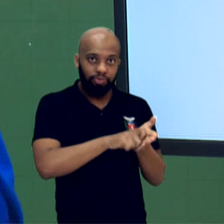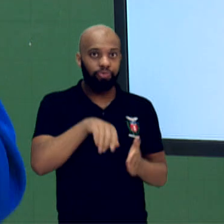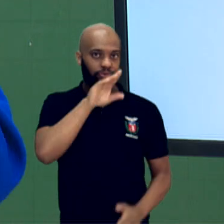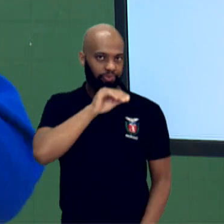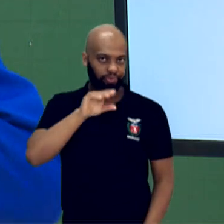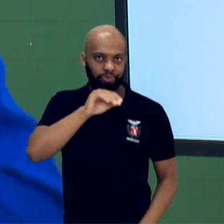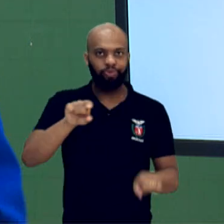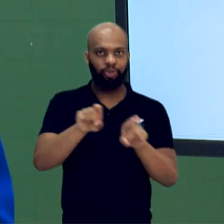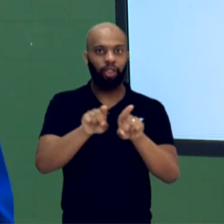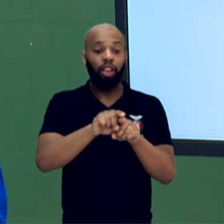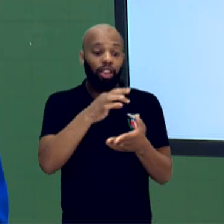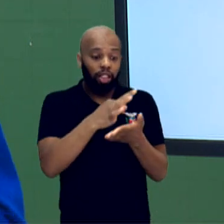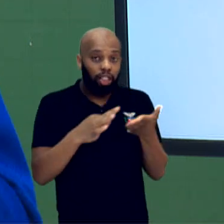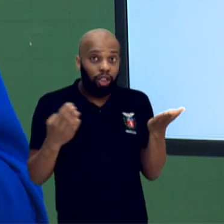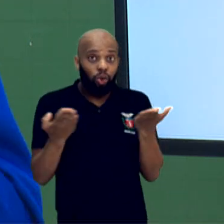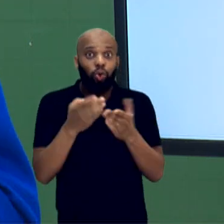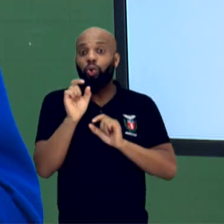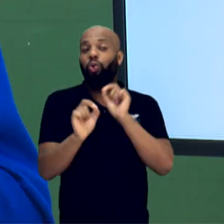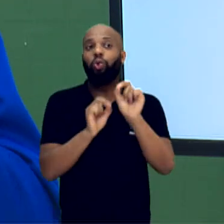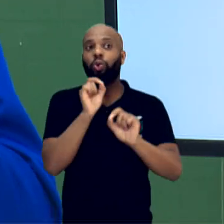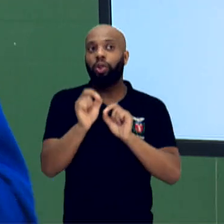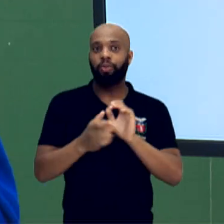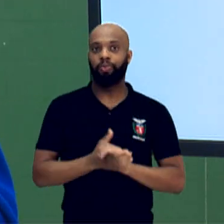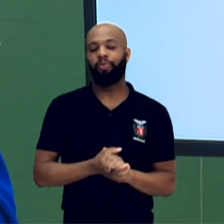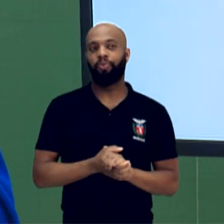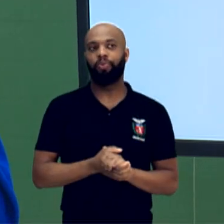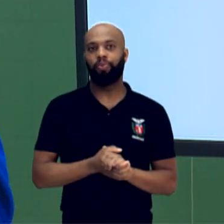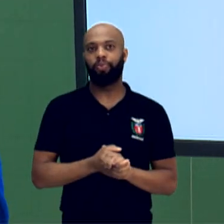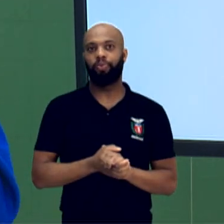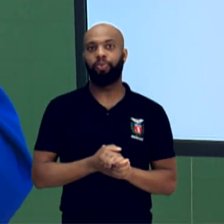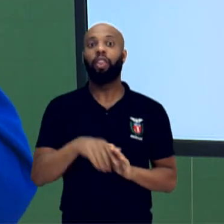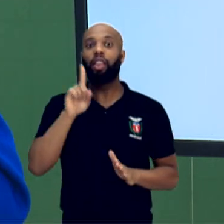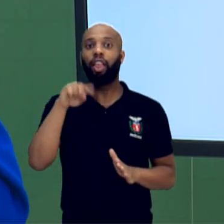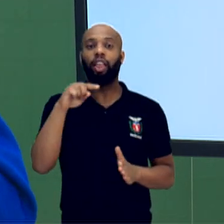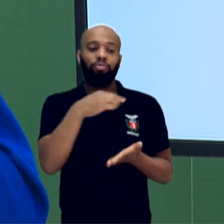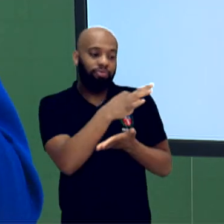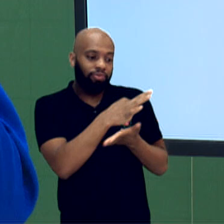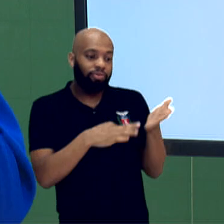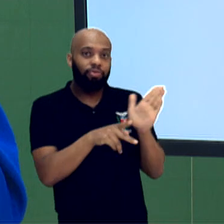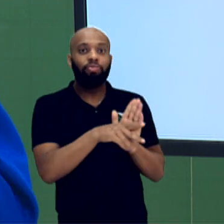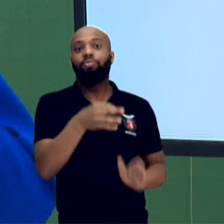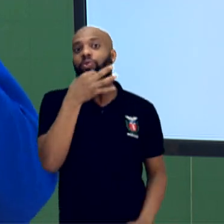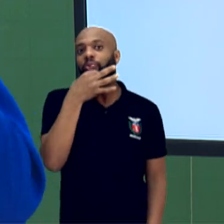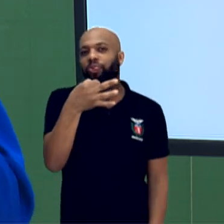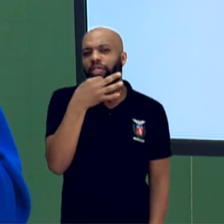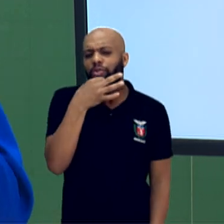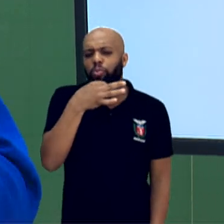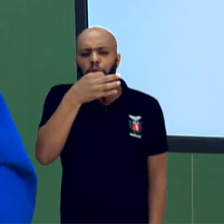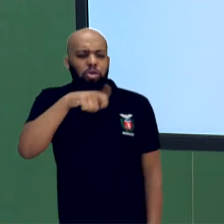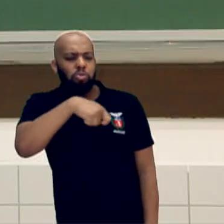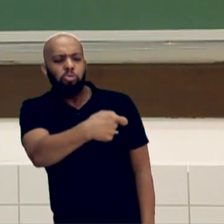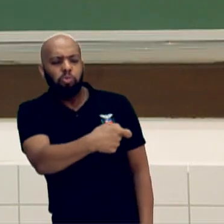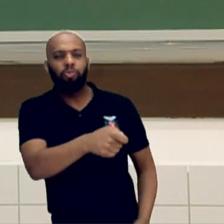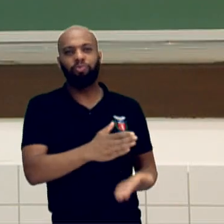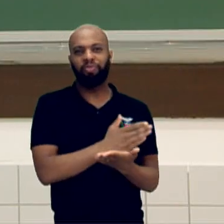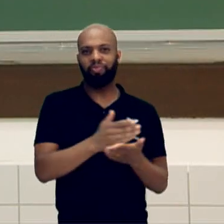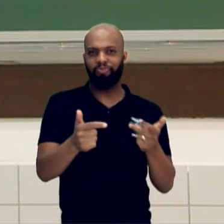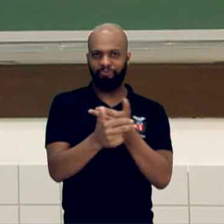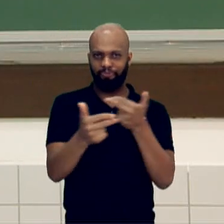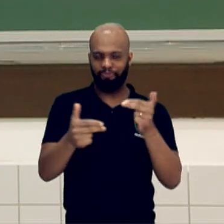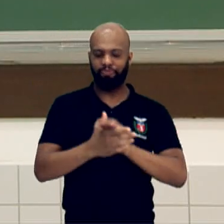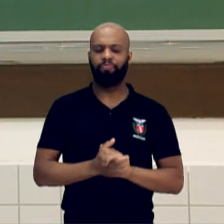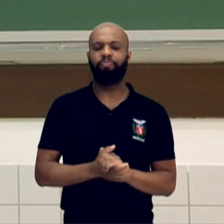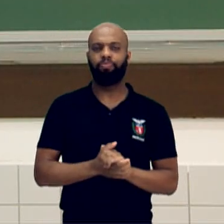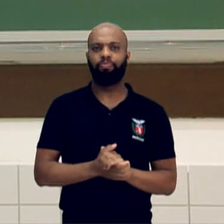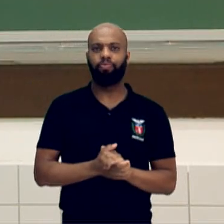orais. E o texto dessa aula é artículo de opinião. Artigo de opinião, opinar sobre algo, ok?